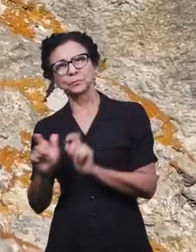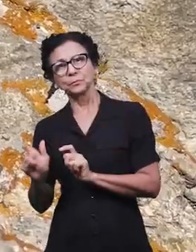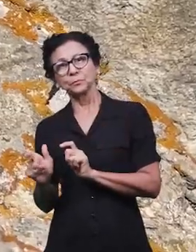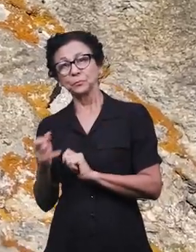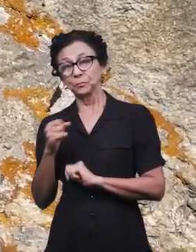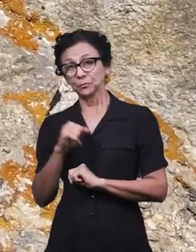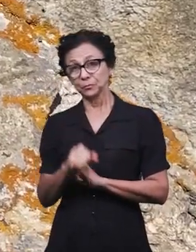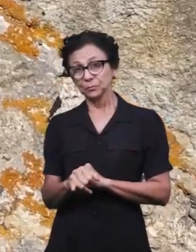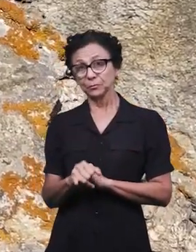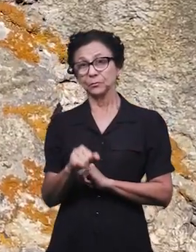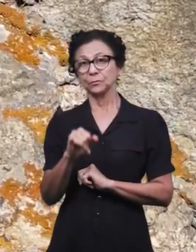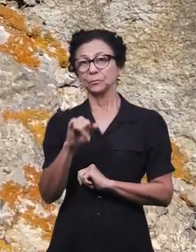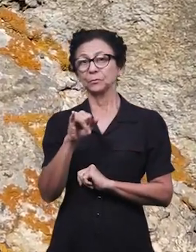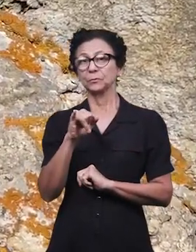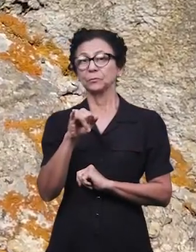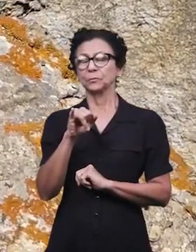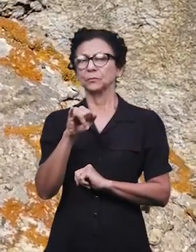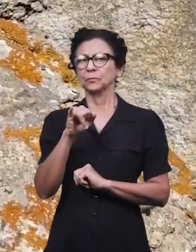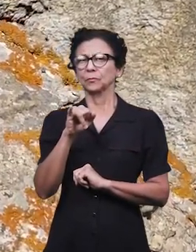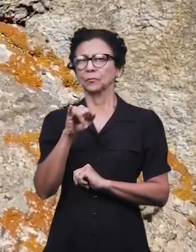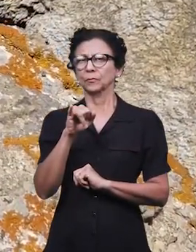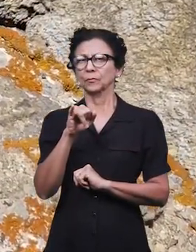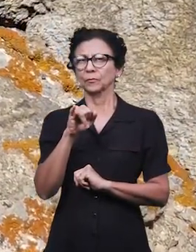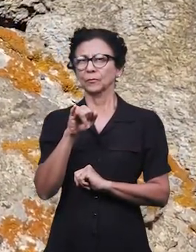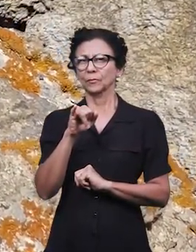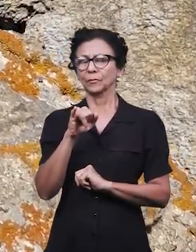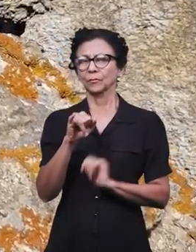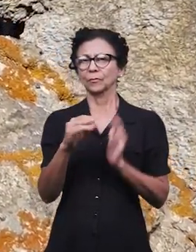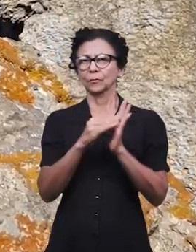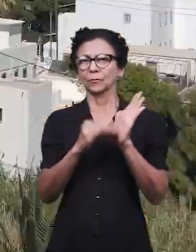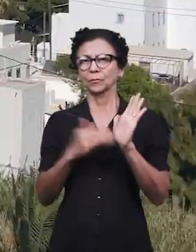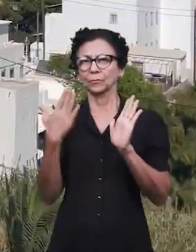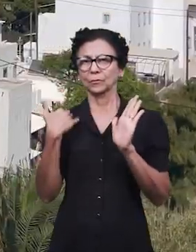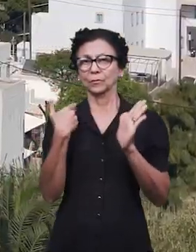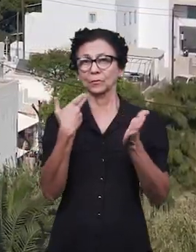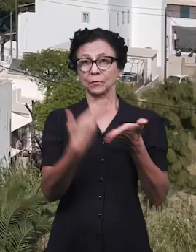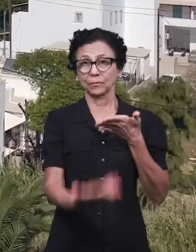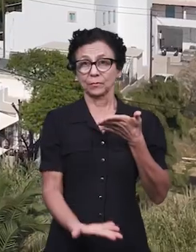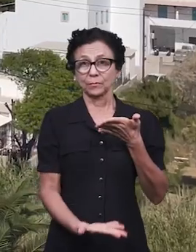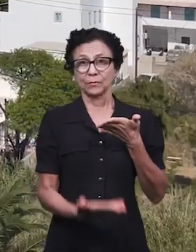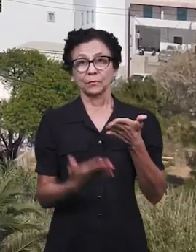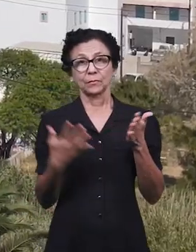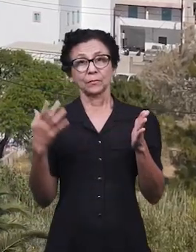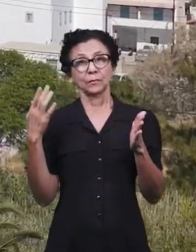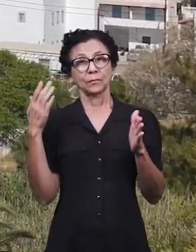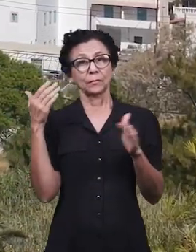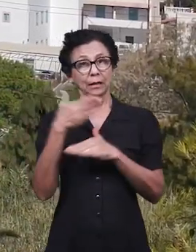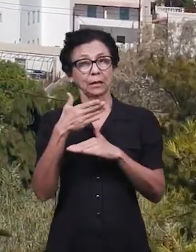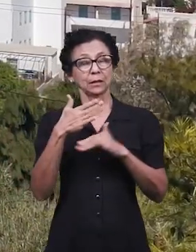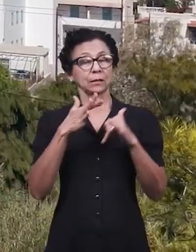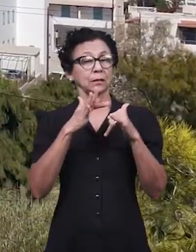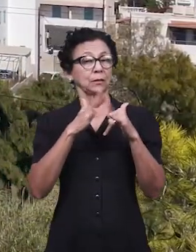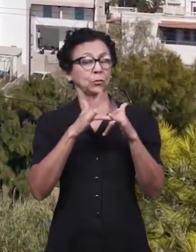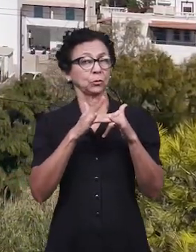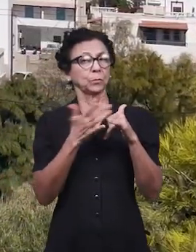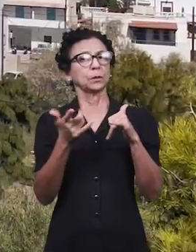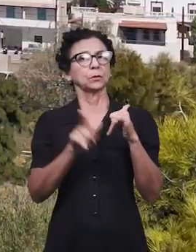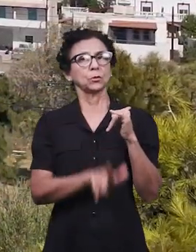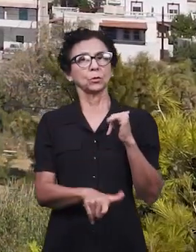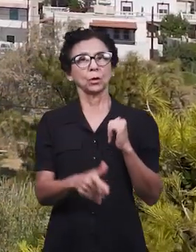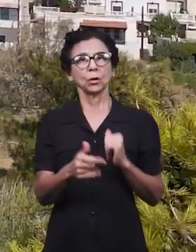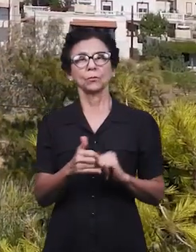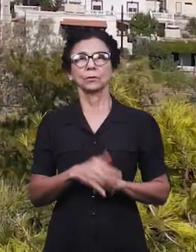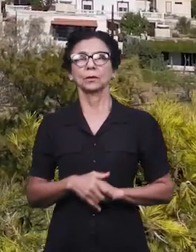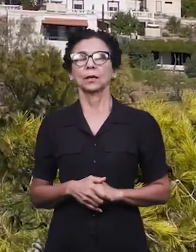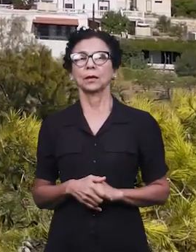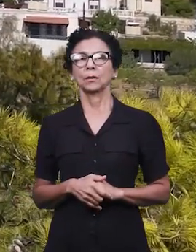se você não assistiu, elas estão no nosso canal no YouTube. Preste atenção. Vou pedir mais uma vez para